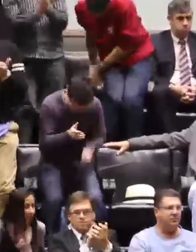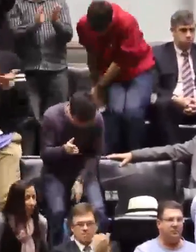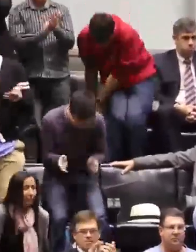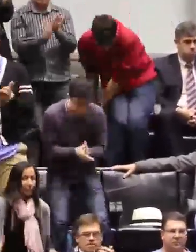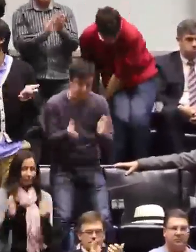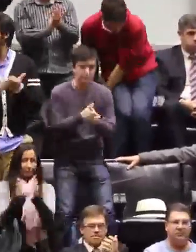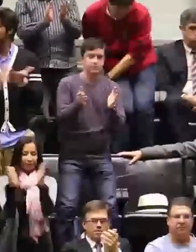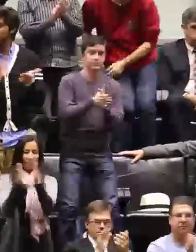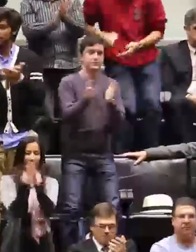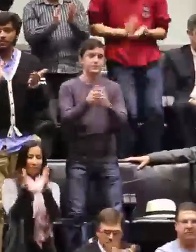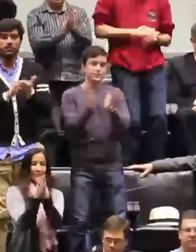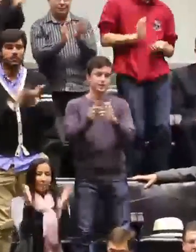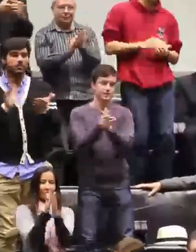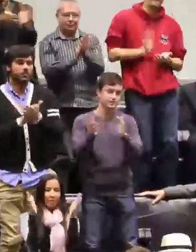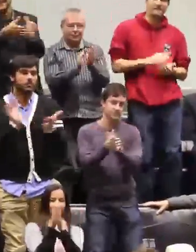minuts